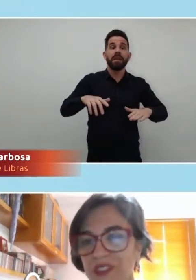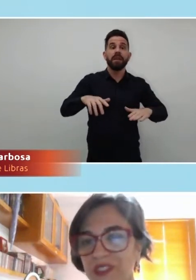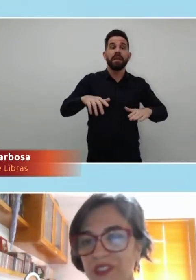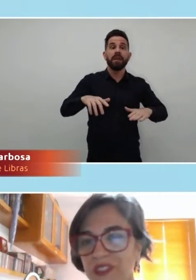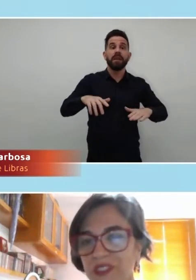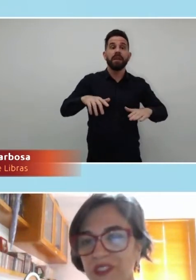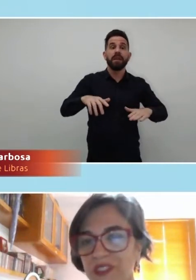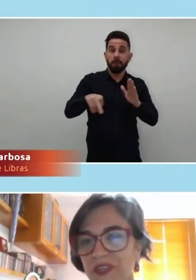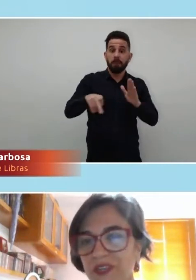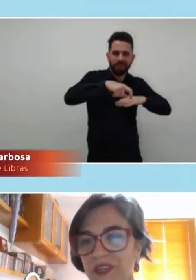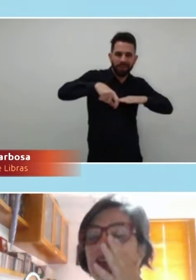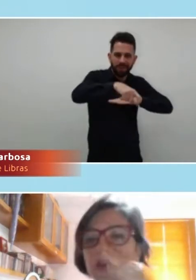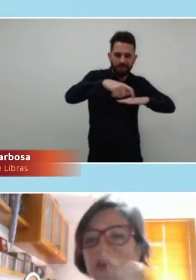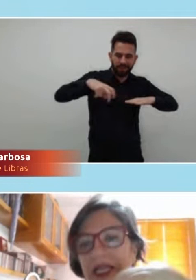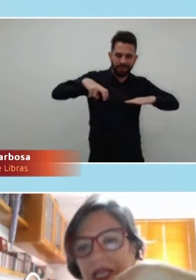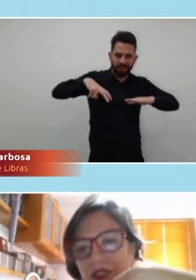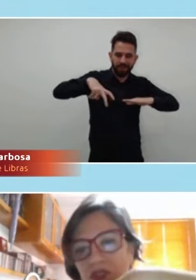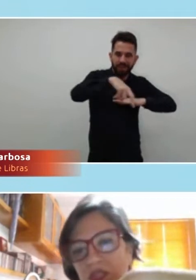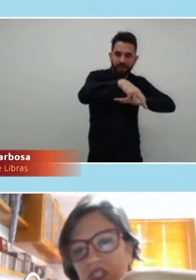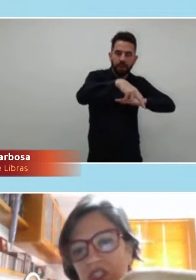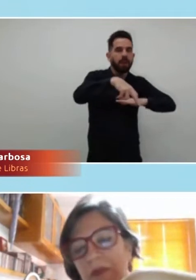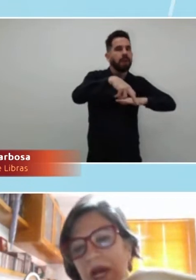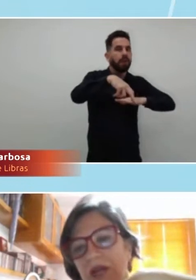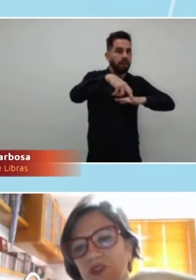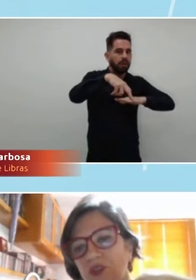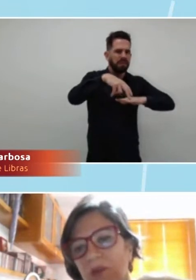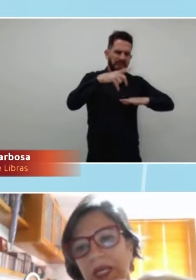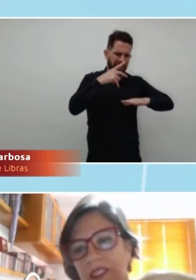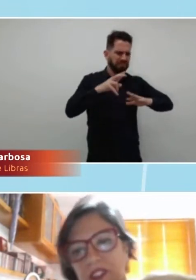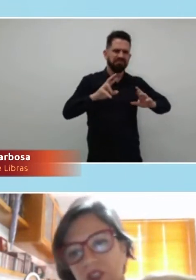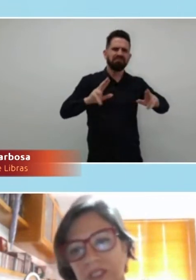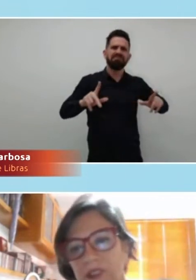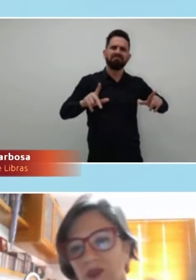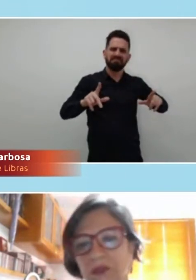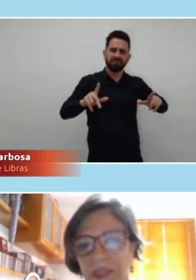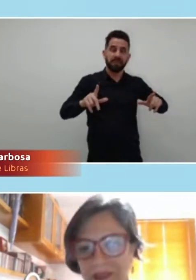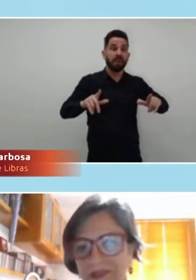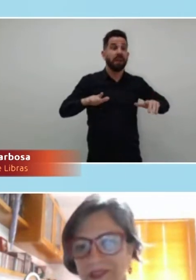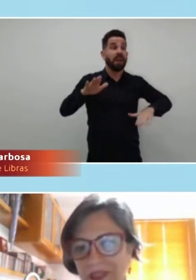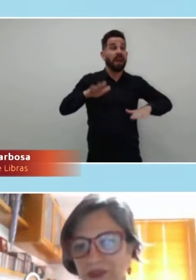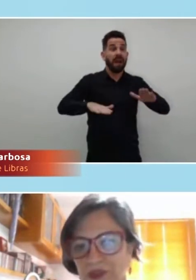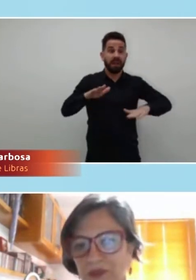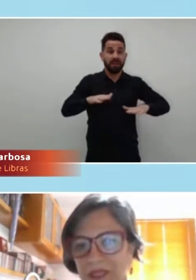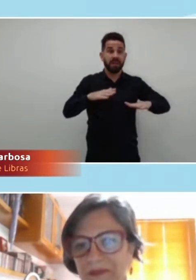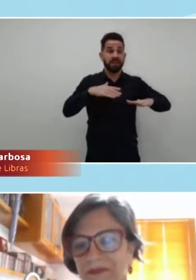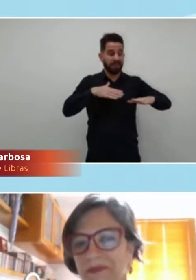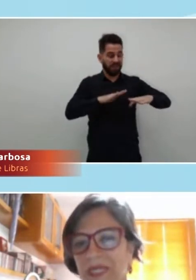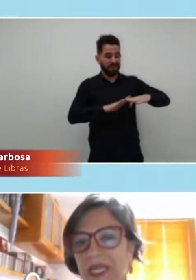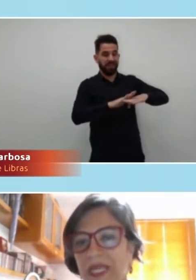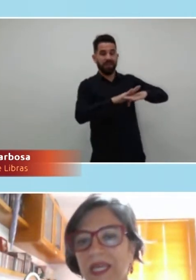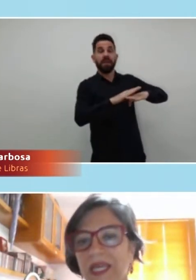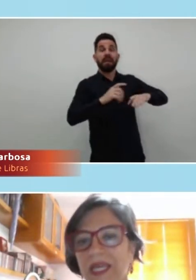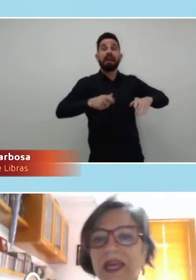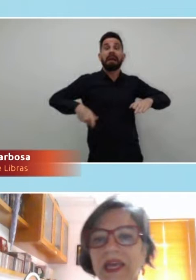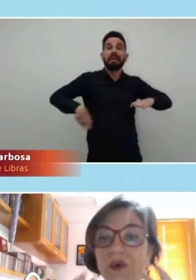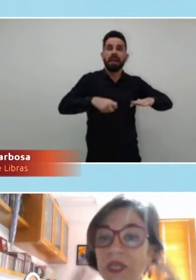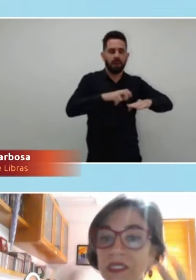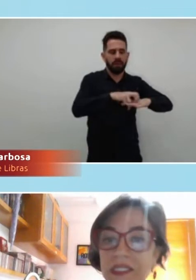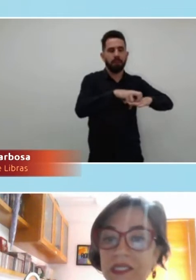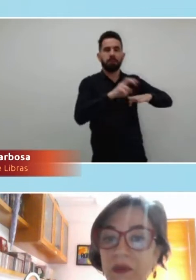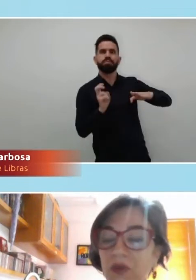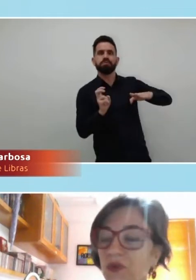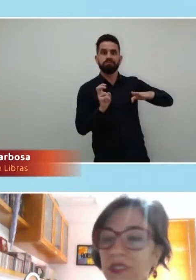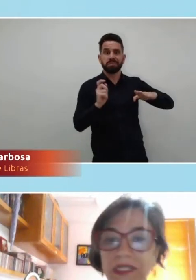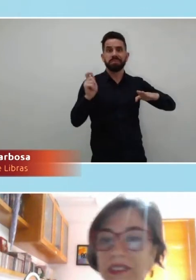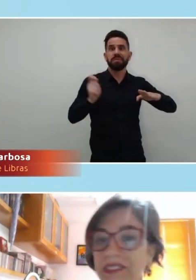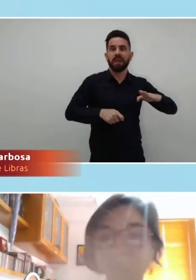você. Você vai ver inclinações de rebaixo que uma cadeira de roda tomba, se ela for subir, né? Então, isso é